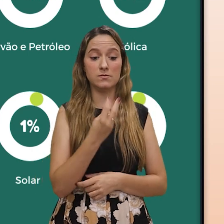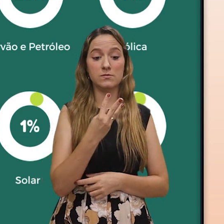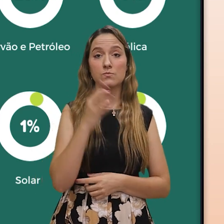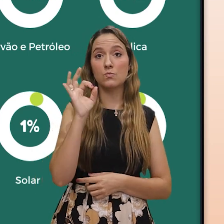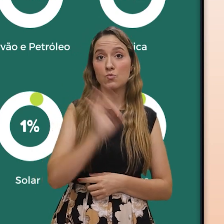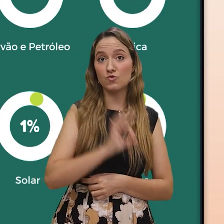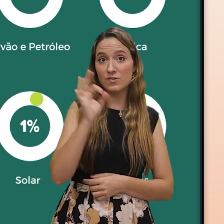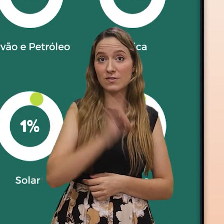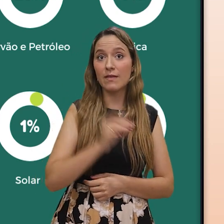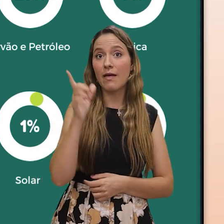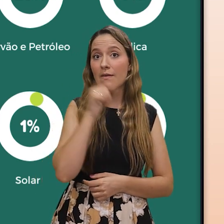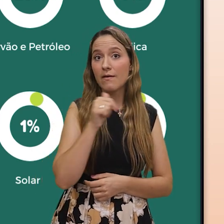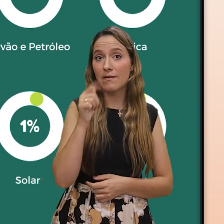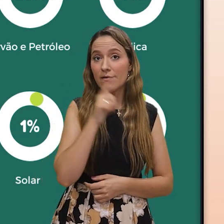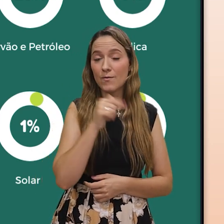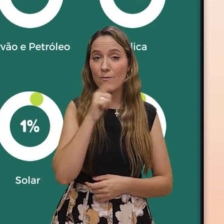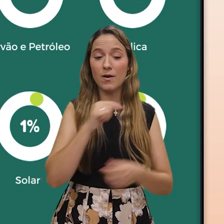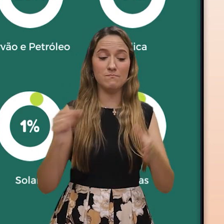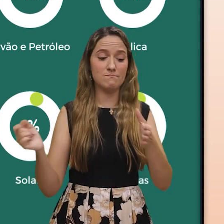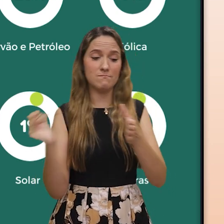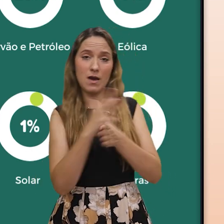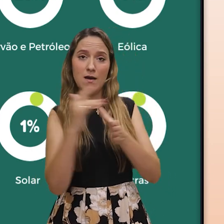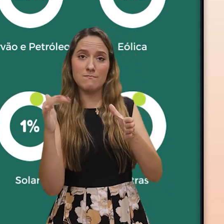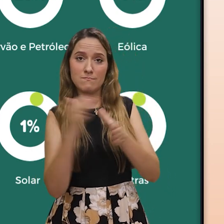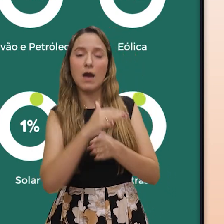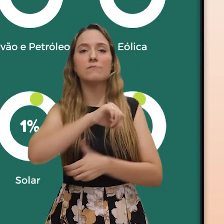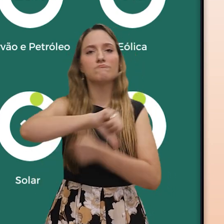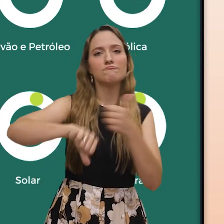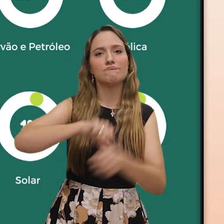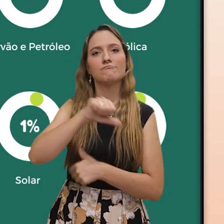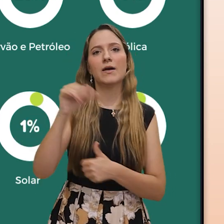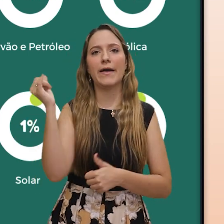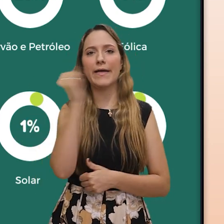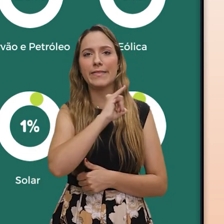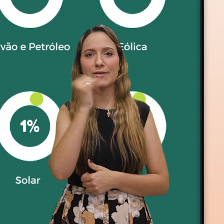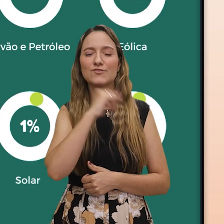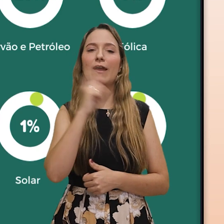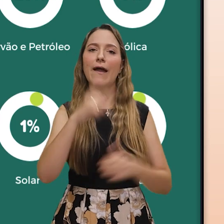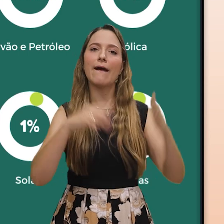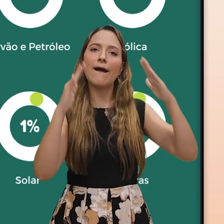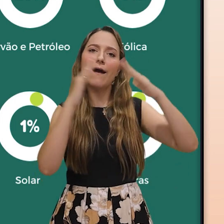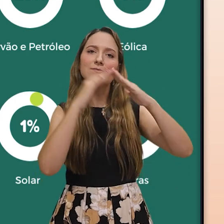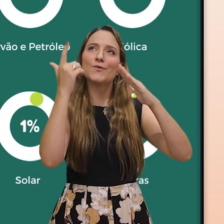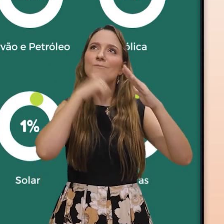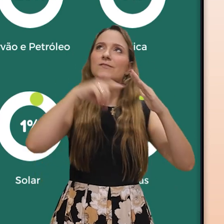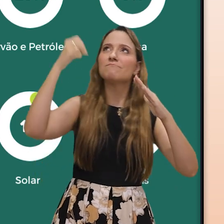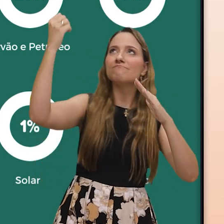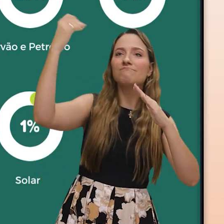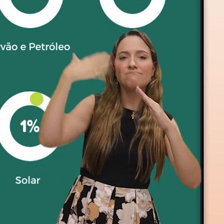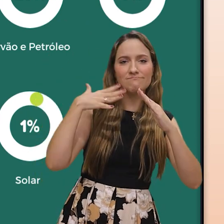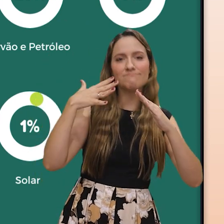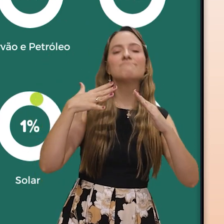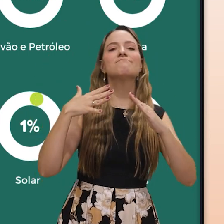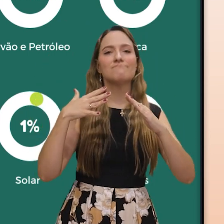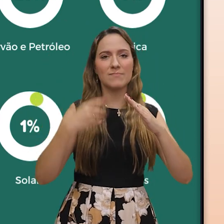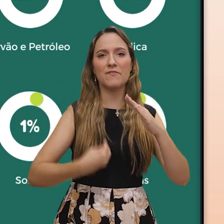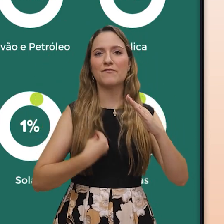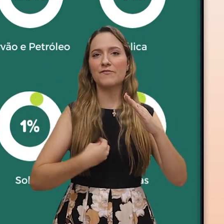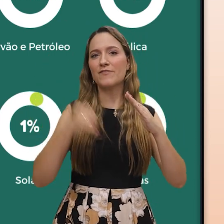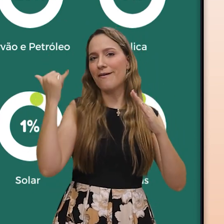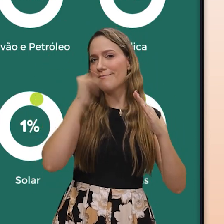63% da energia que chega em nossas casas, da energia da matriz energética brasileira,